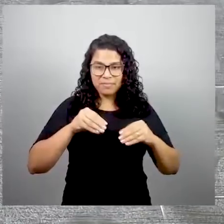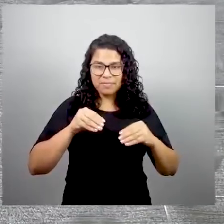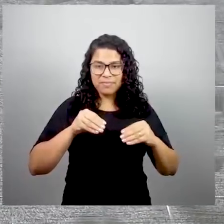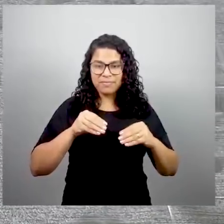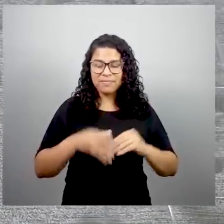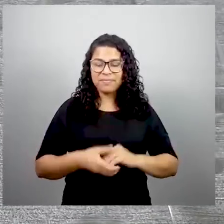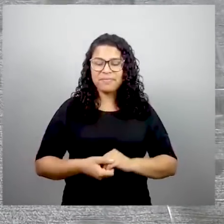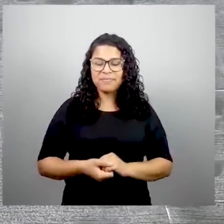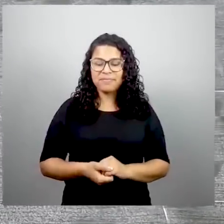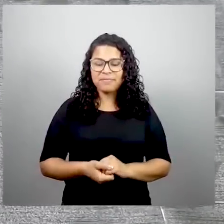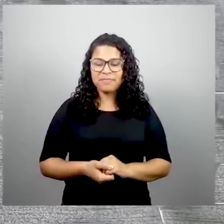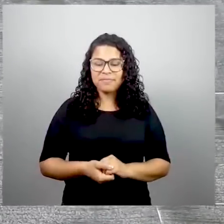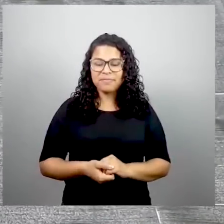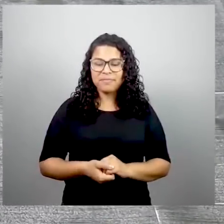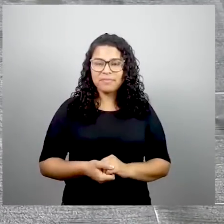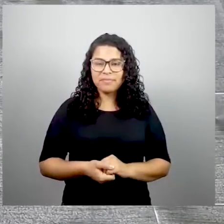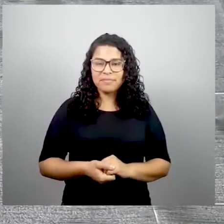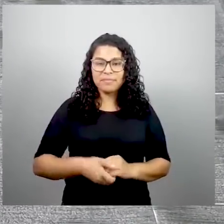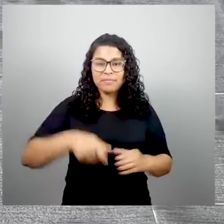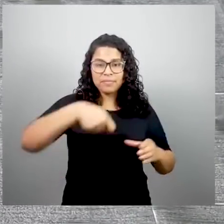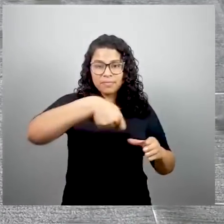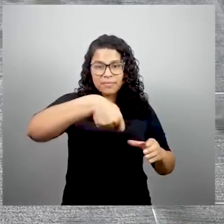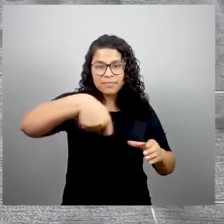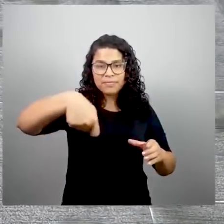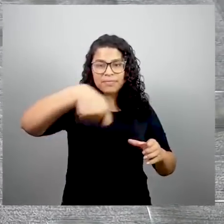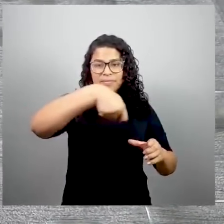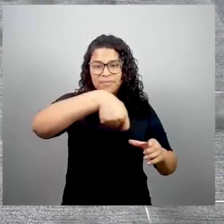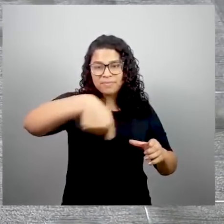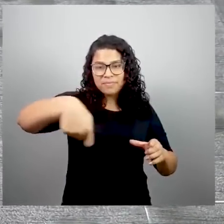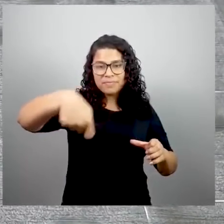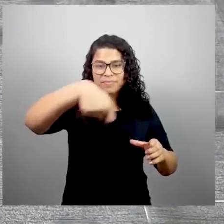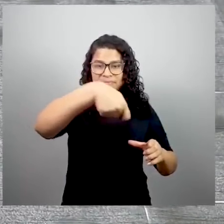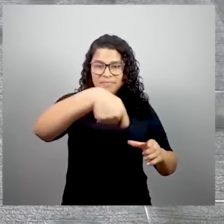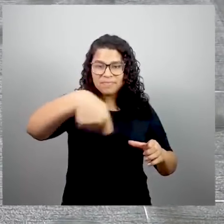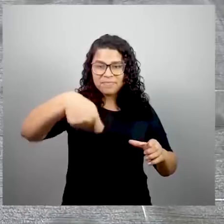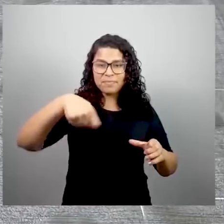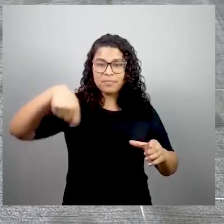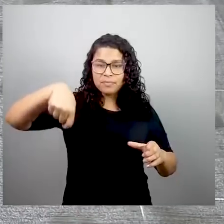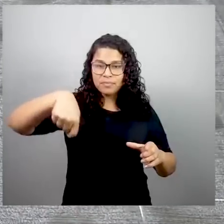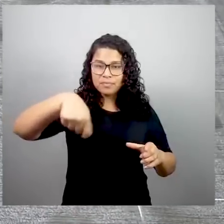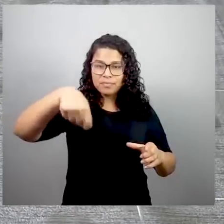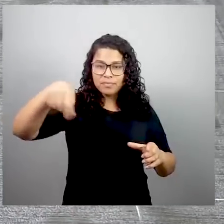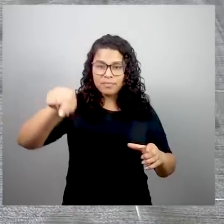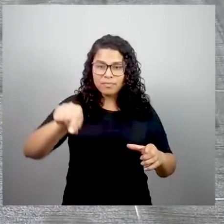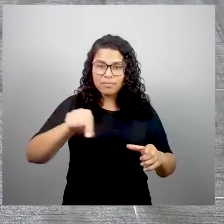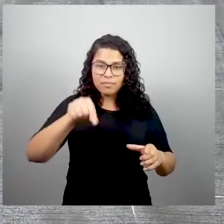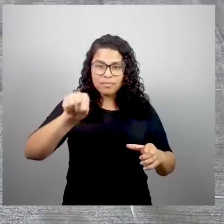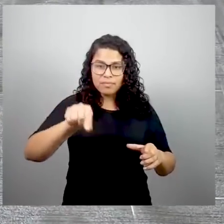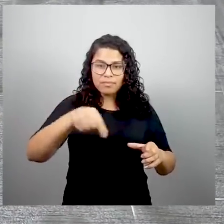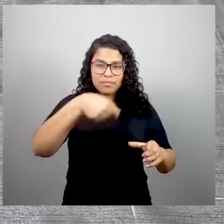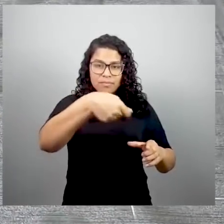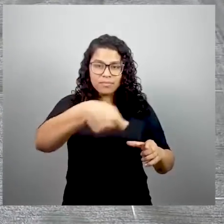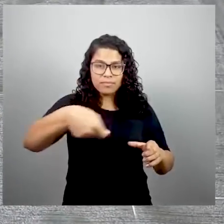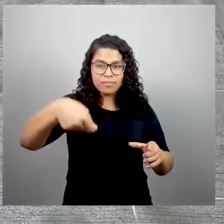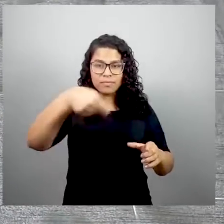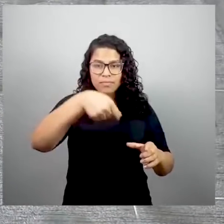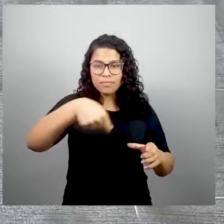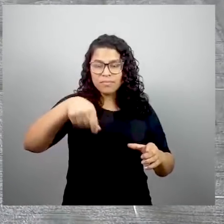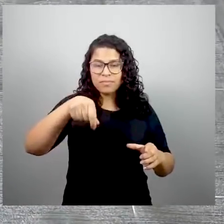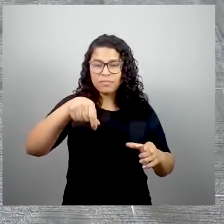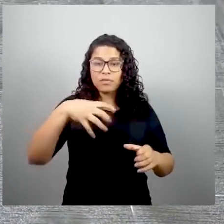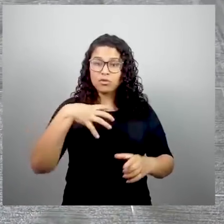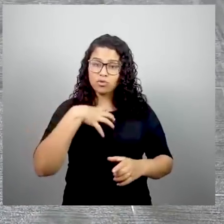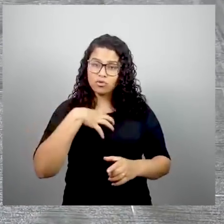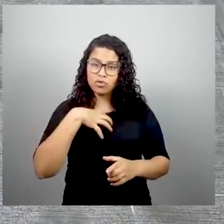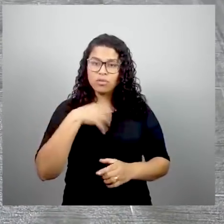um garfinho puxando isso, ó. Como quiser, tá bom?